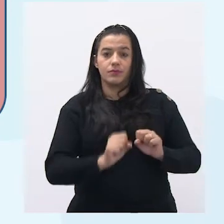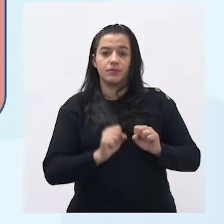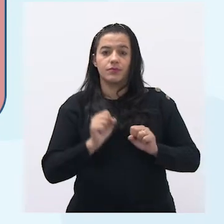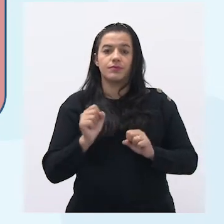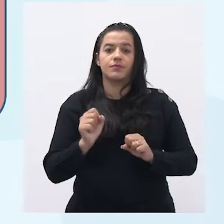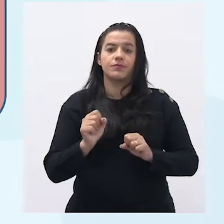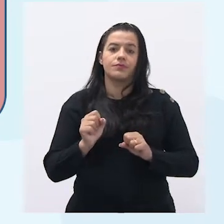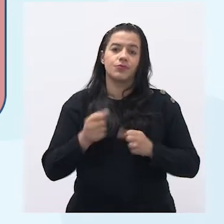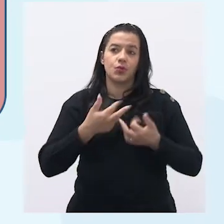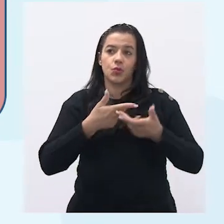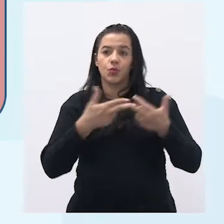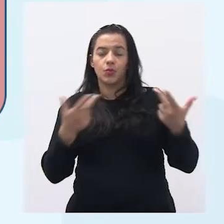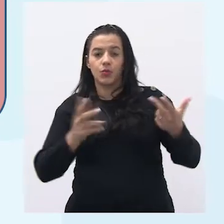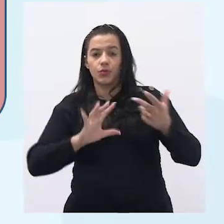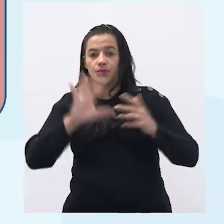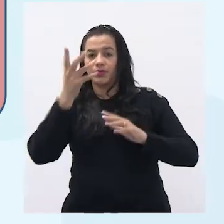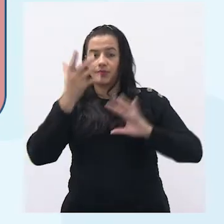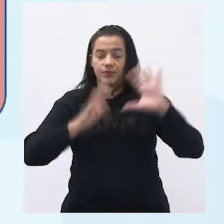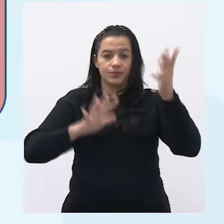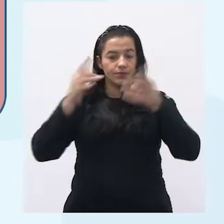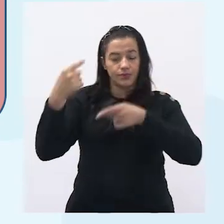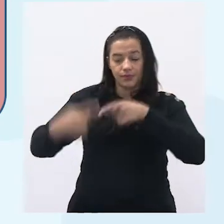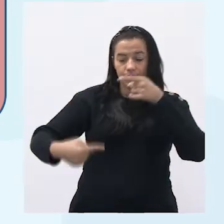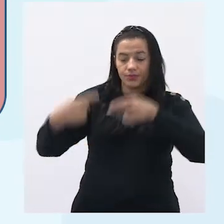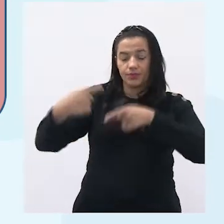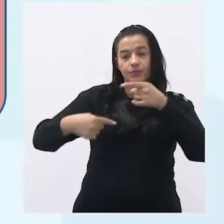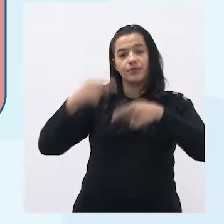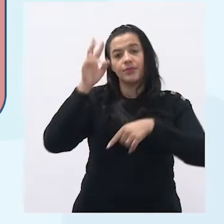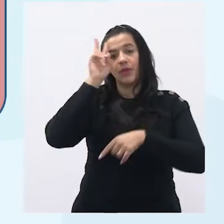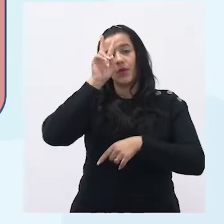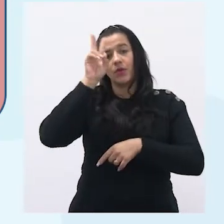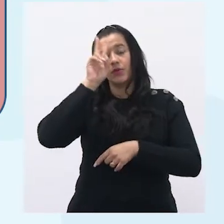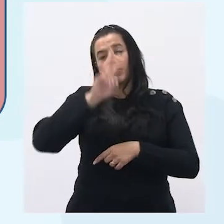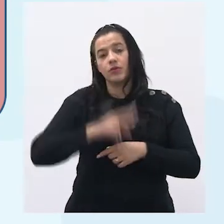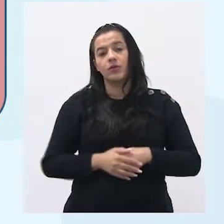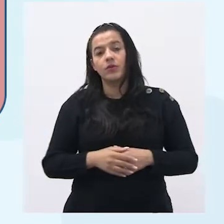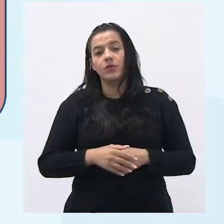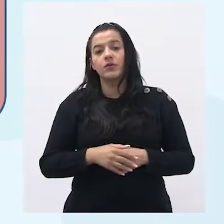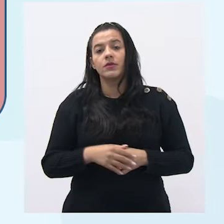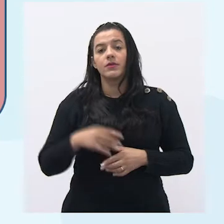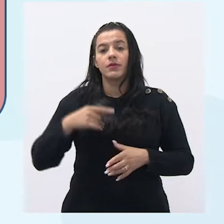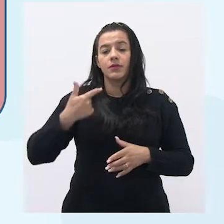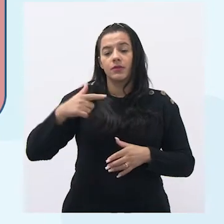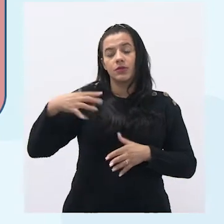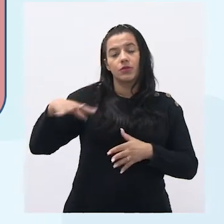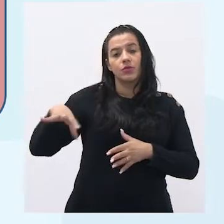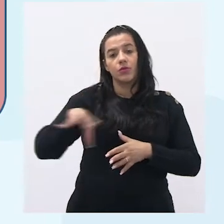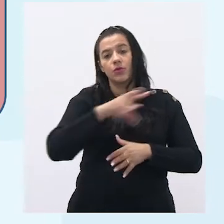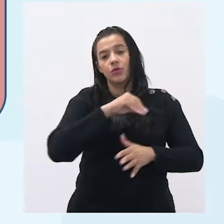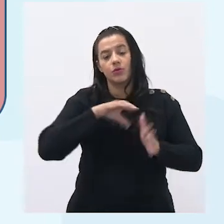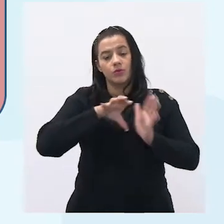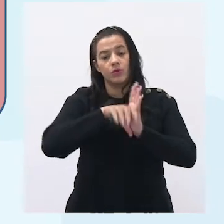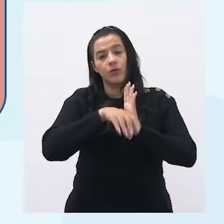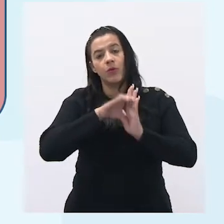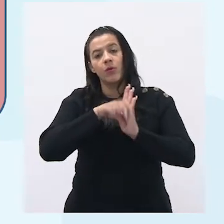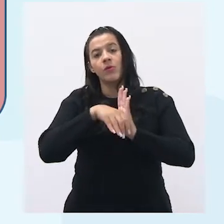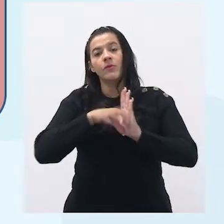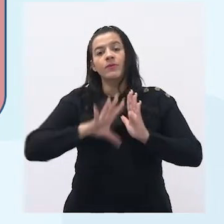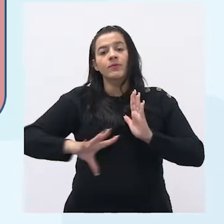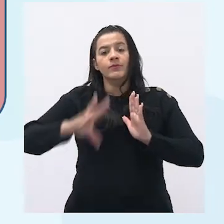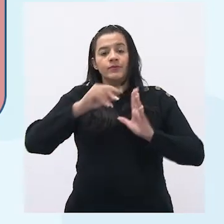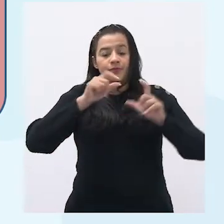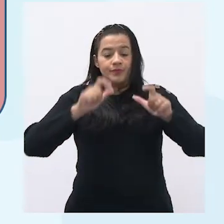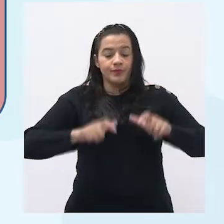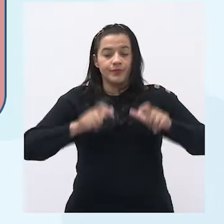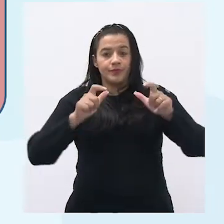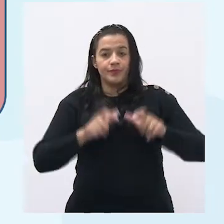trazer questões de conflitos históricos, né, que envolve todo o conceito histórico da realidade local